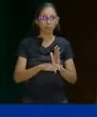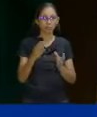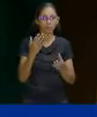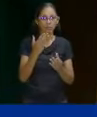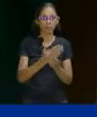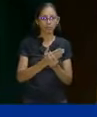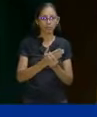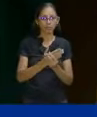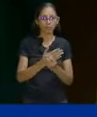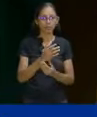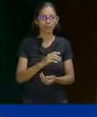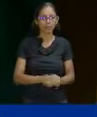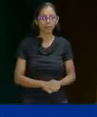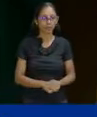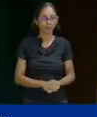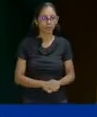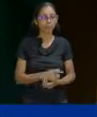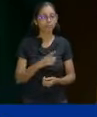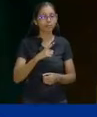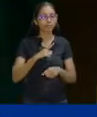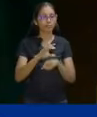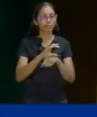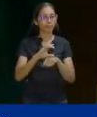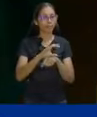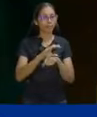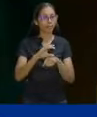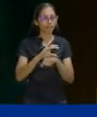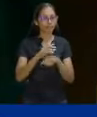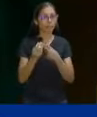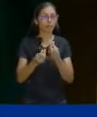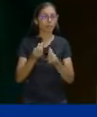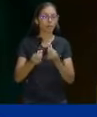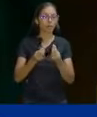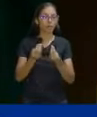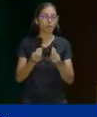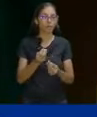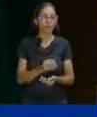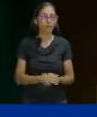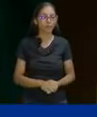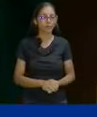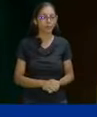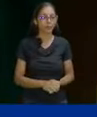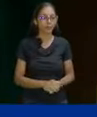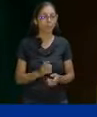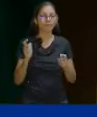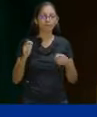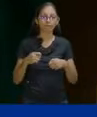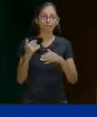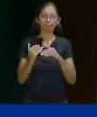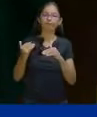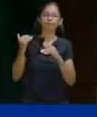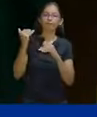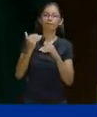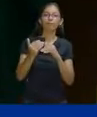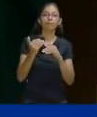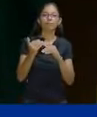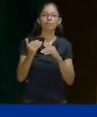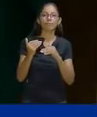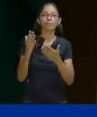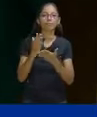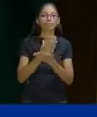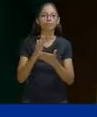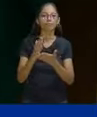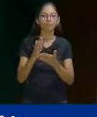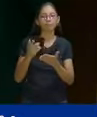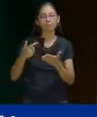civil a reclamação constitucional, que é justamente para poder levar ao órgão superior esses casos em que a ordem não